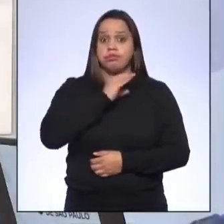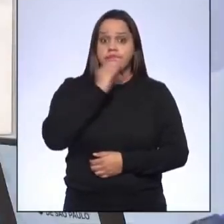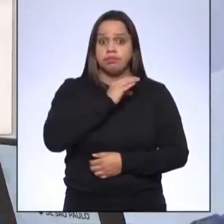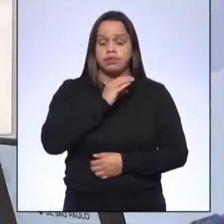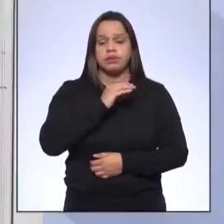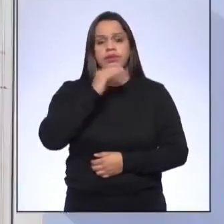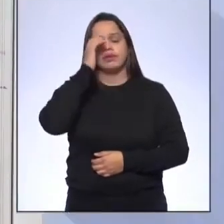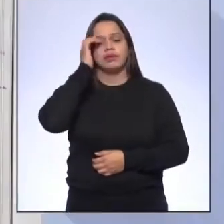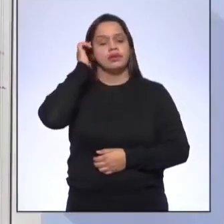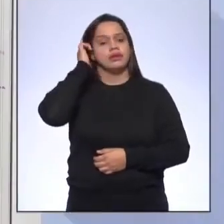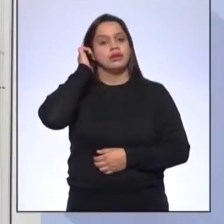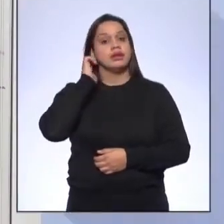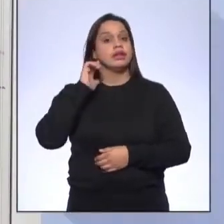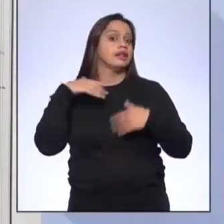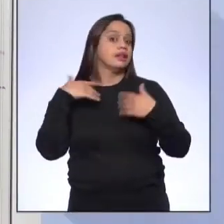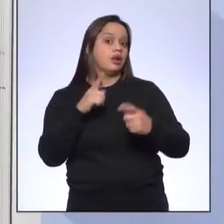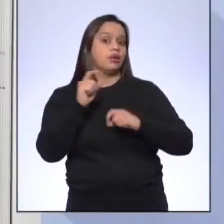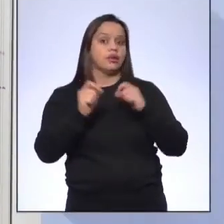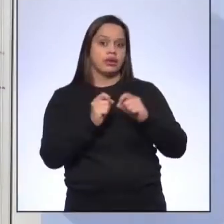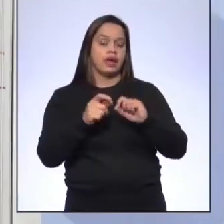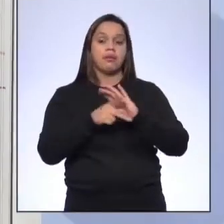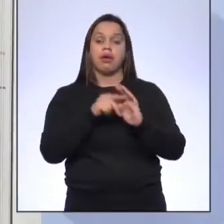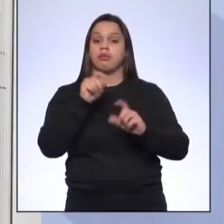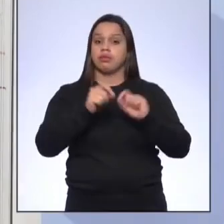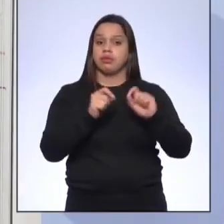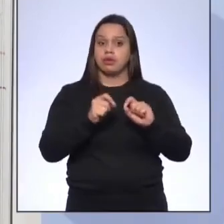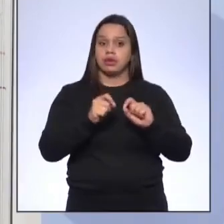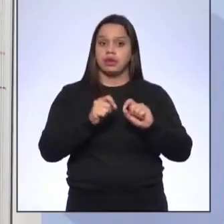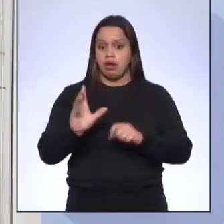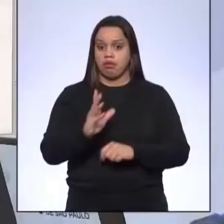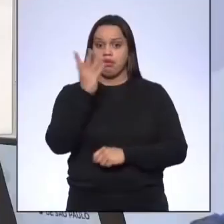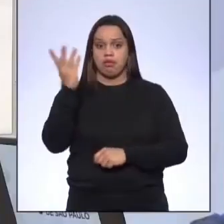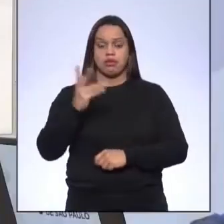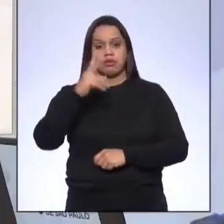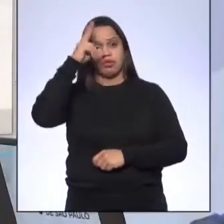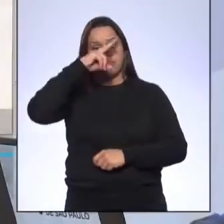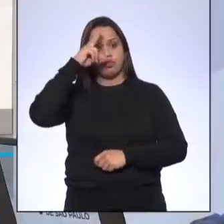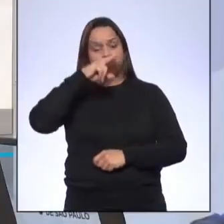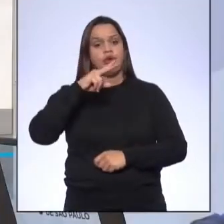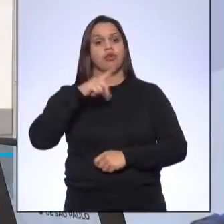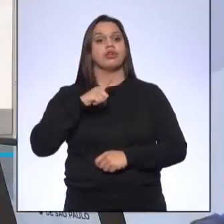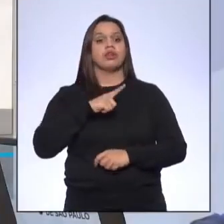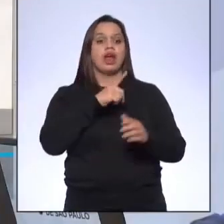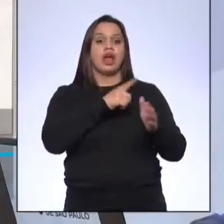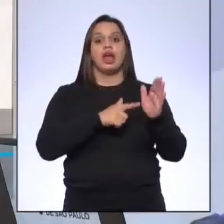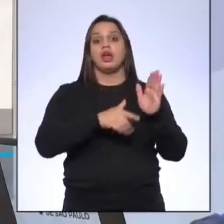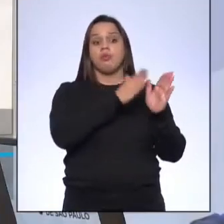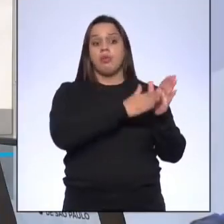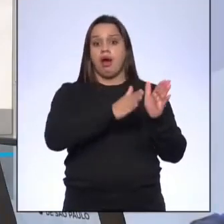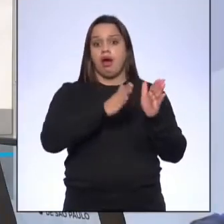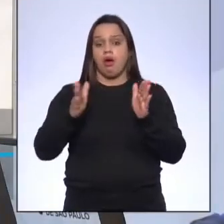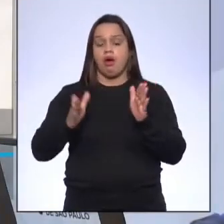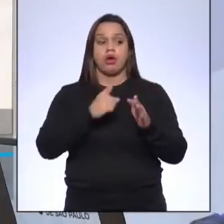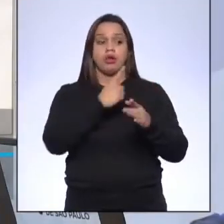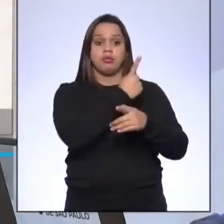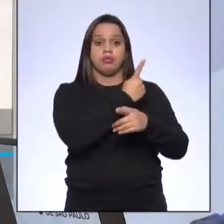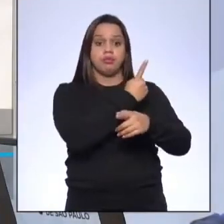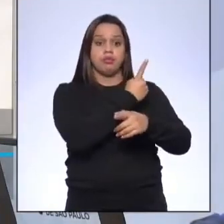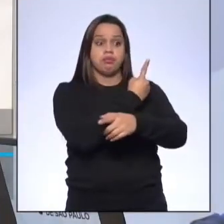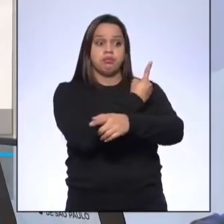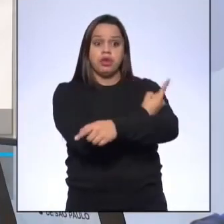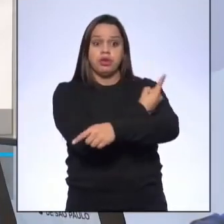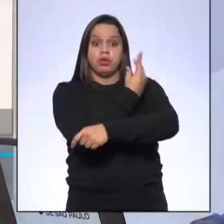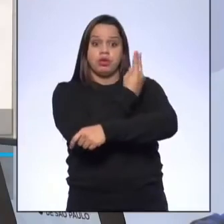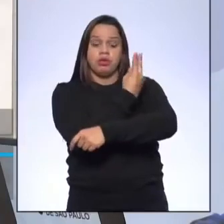Emergências. Então, são emergências históricas, são fatos históricos, ó, tem uma ordem cronológica de 1929 a